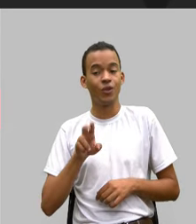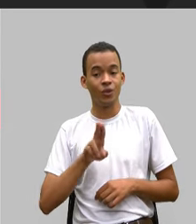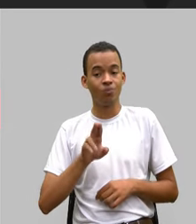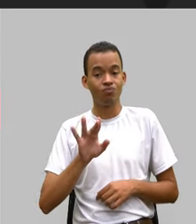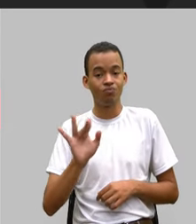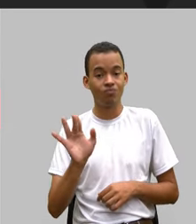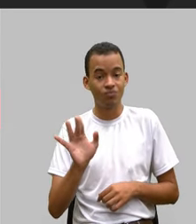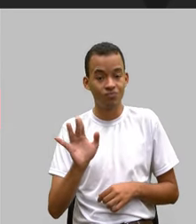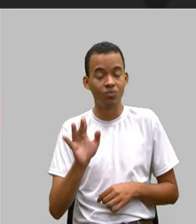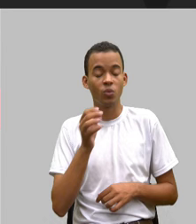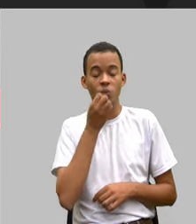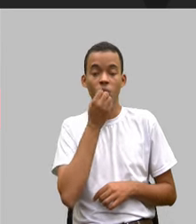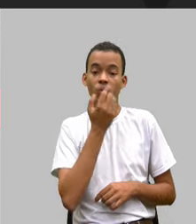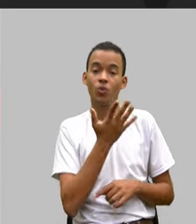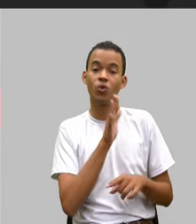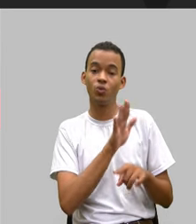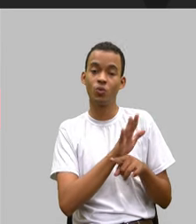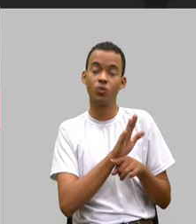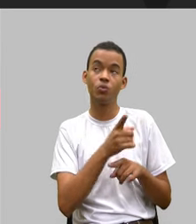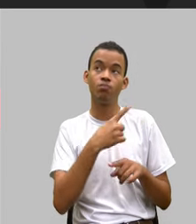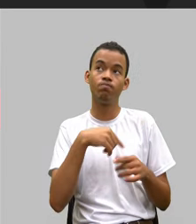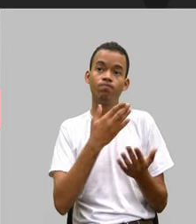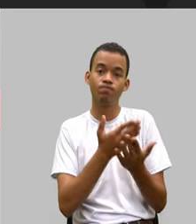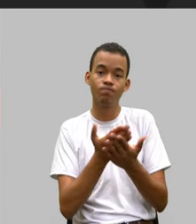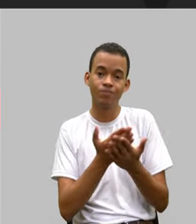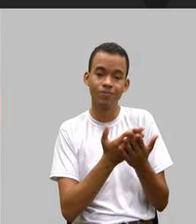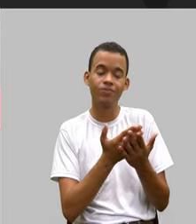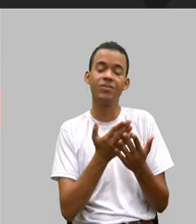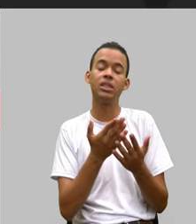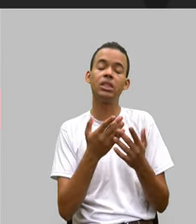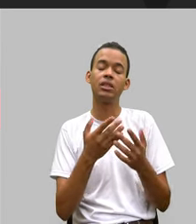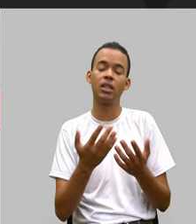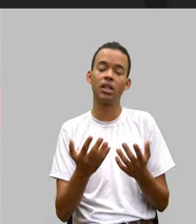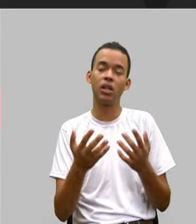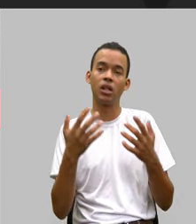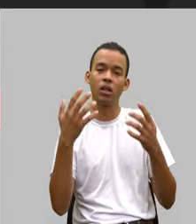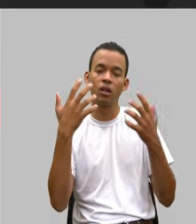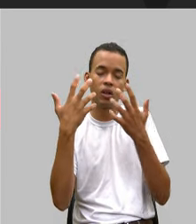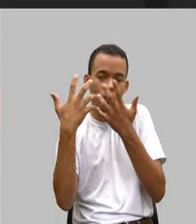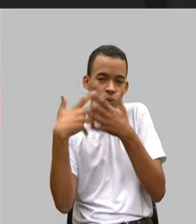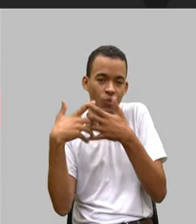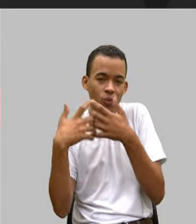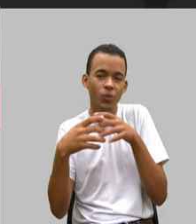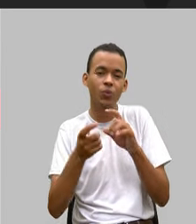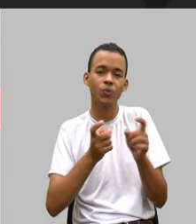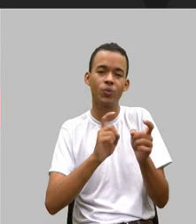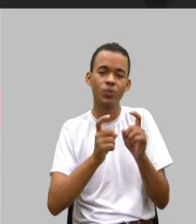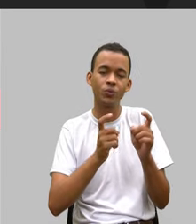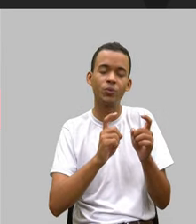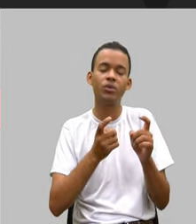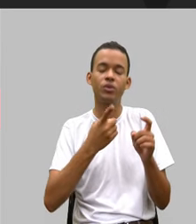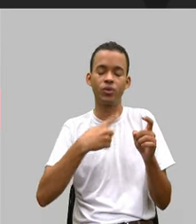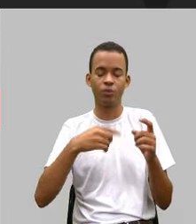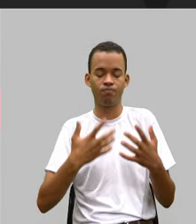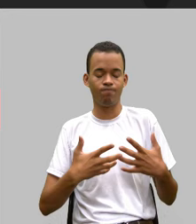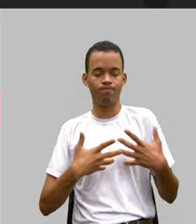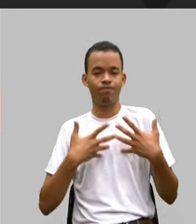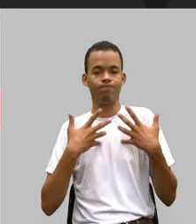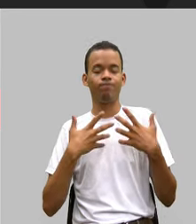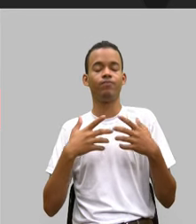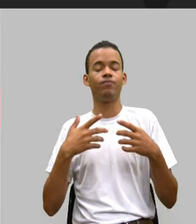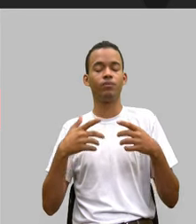fortalecidos e Sem nenhuma dúvida de que precisamos regulamentar essa medicação e